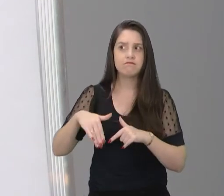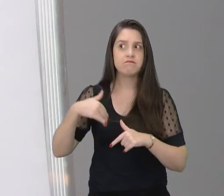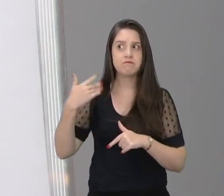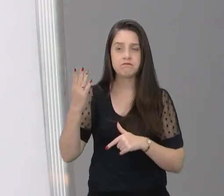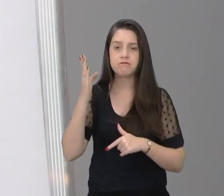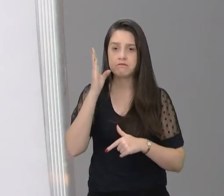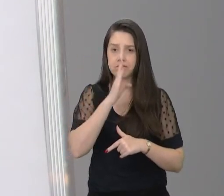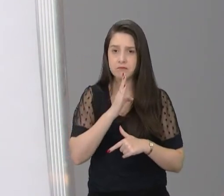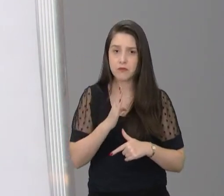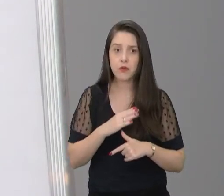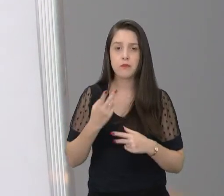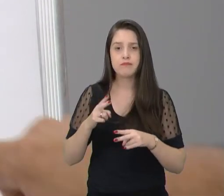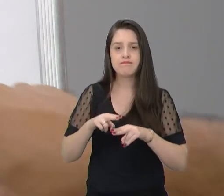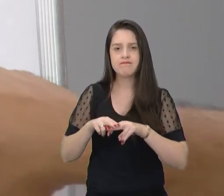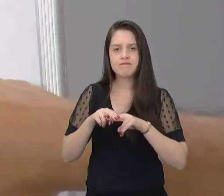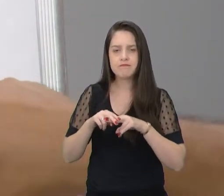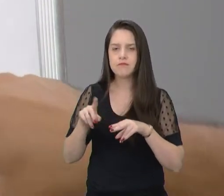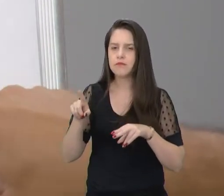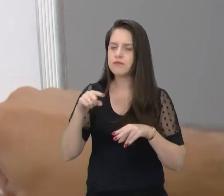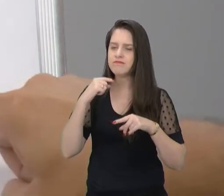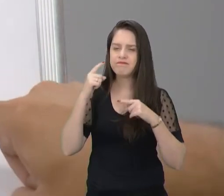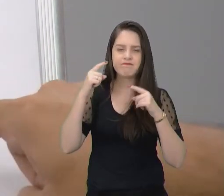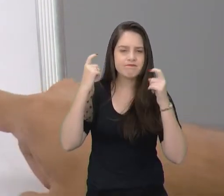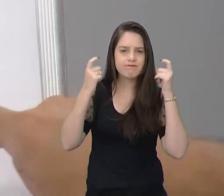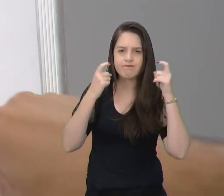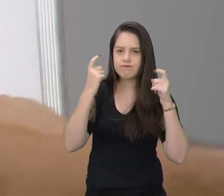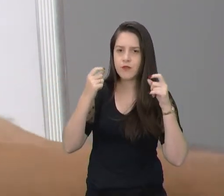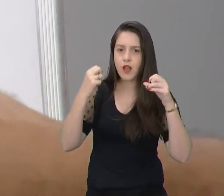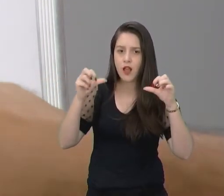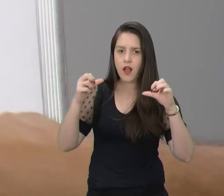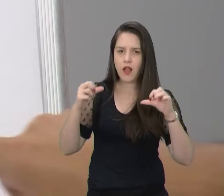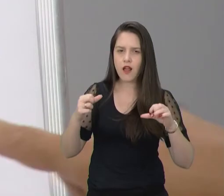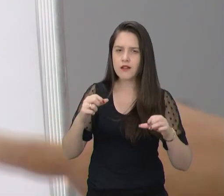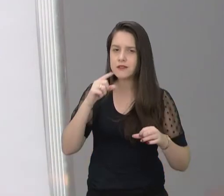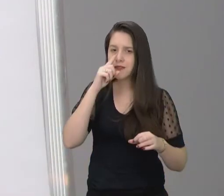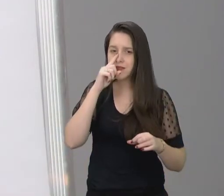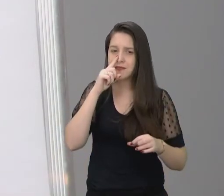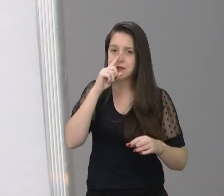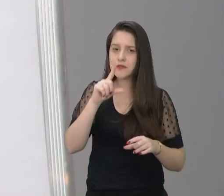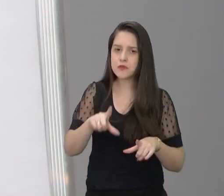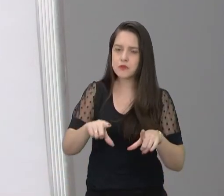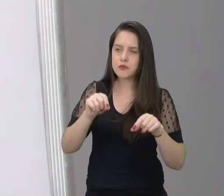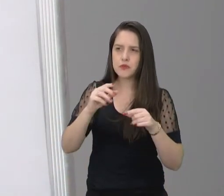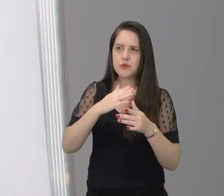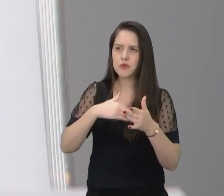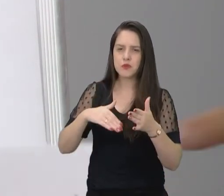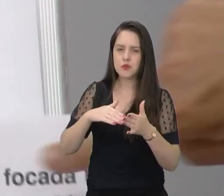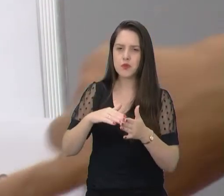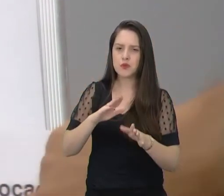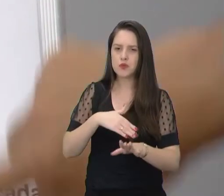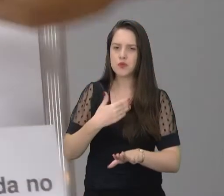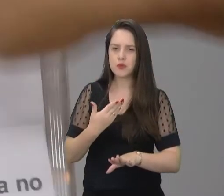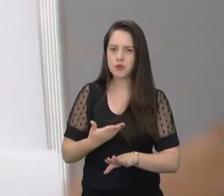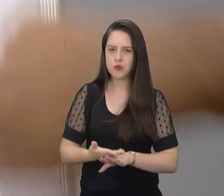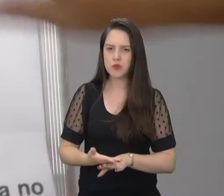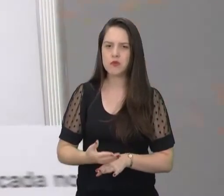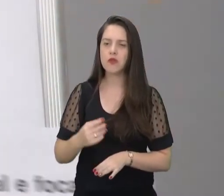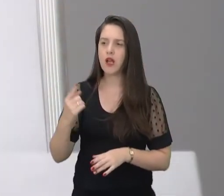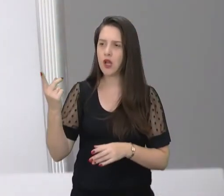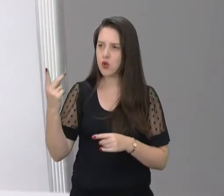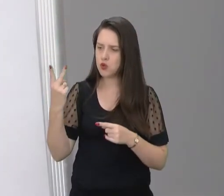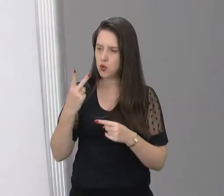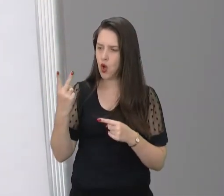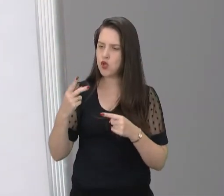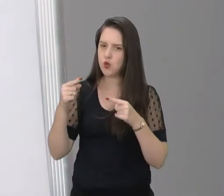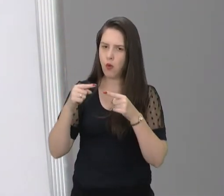Brasil. Com isso, não se preocupou em avaliar os riscos do ramo escolhido como um todo. Ó, eu acho que esses dois aqui estão ligados. Eles